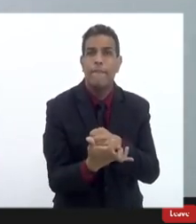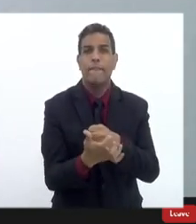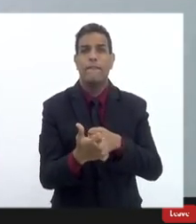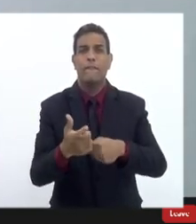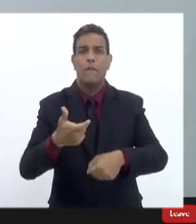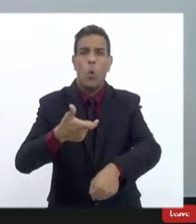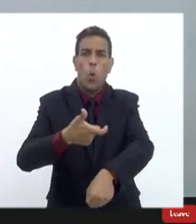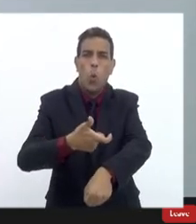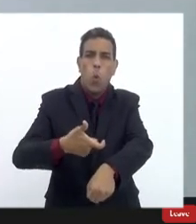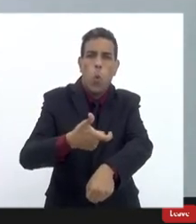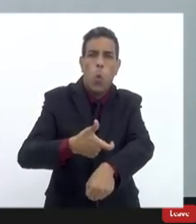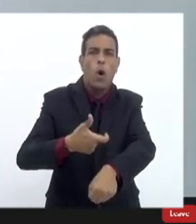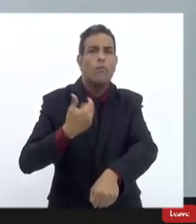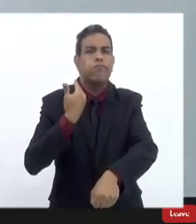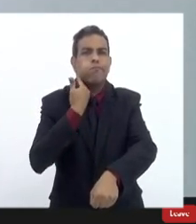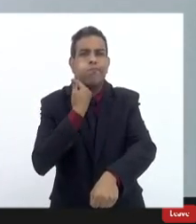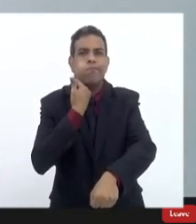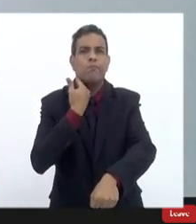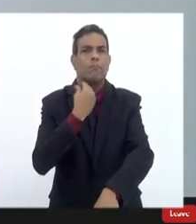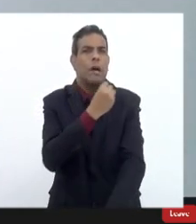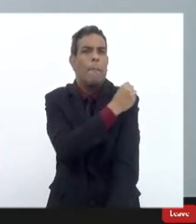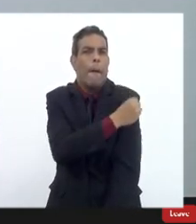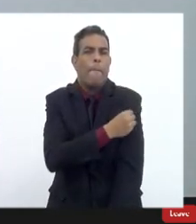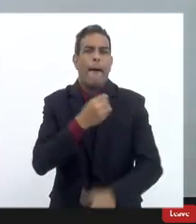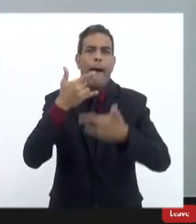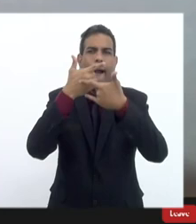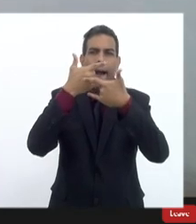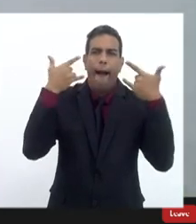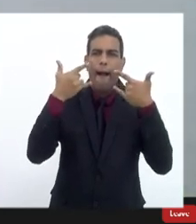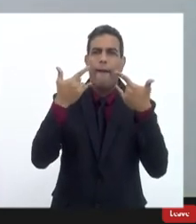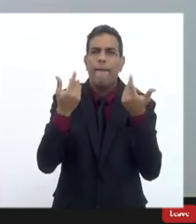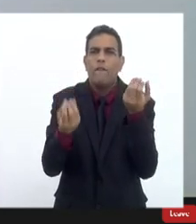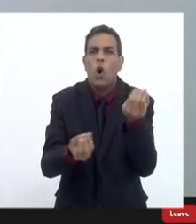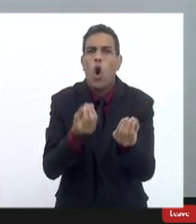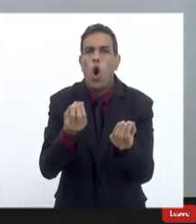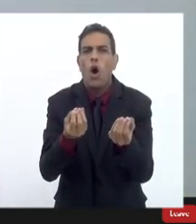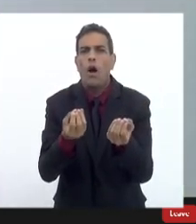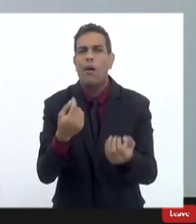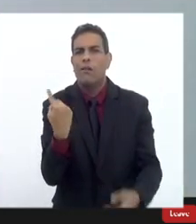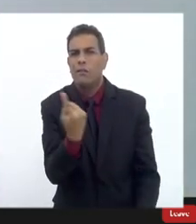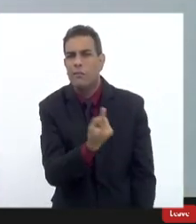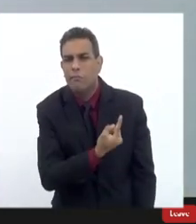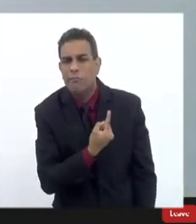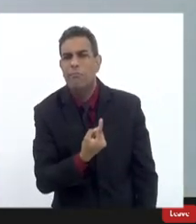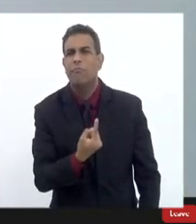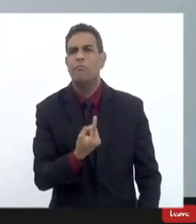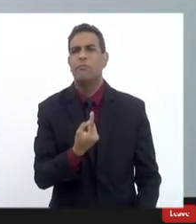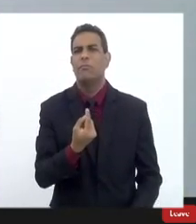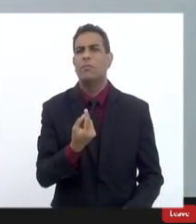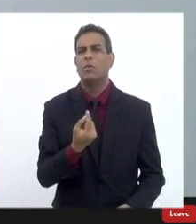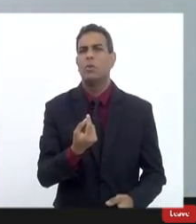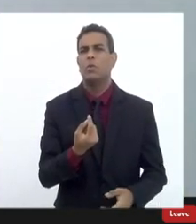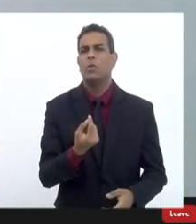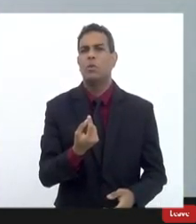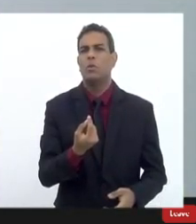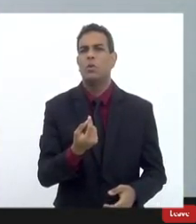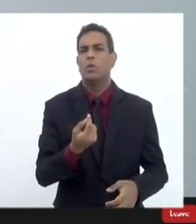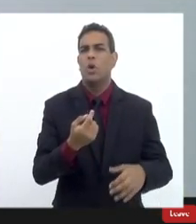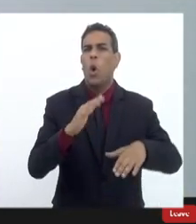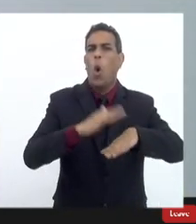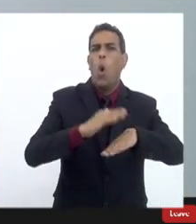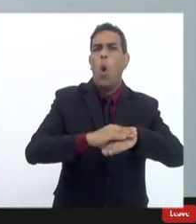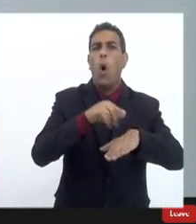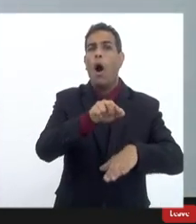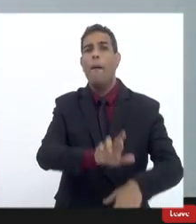temperatura, orientando para o uso de máscaras, álcool em gel, criando ali um micropolha no Grêmio, que a gente sabe que de fato, não é o papel do Grêmio. O papel do